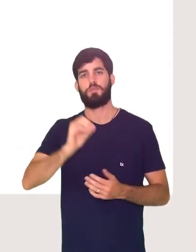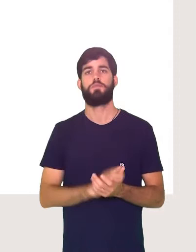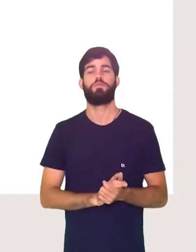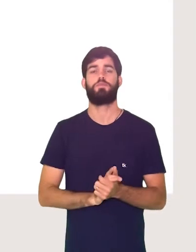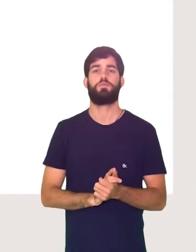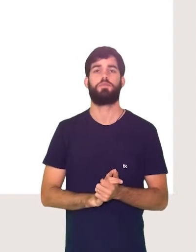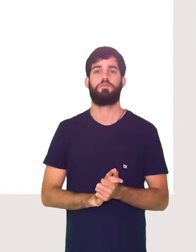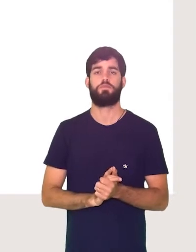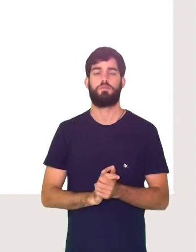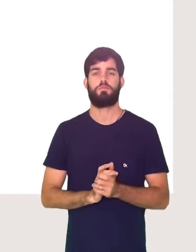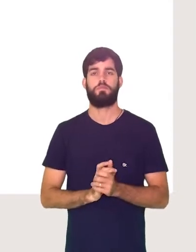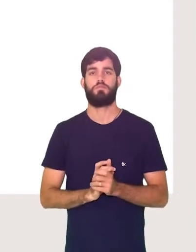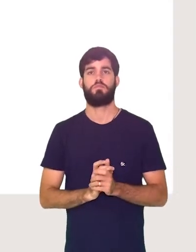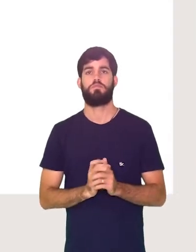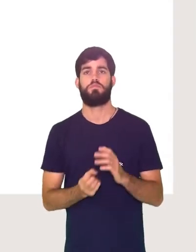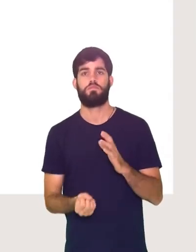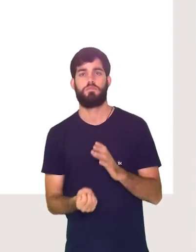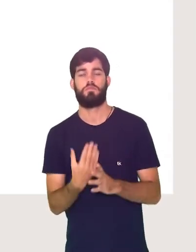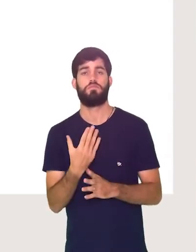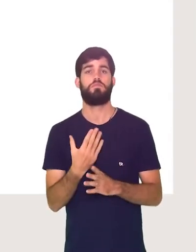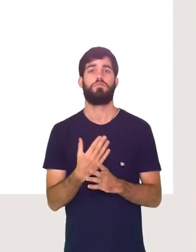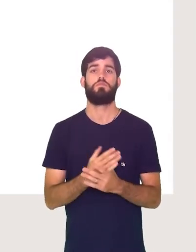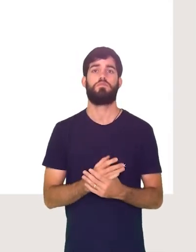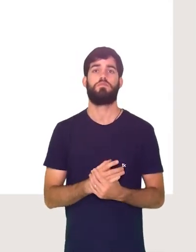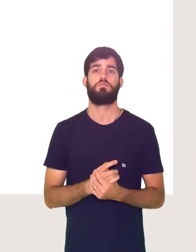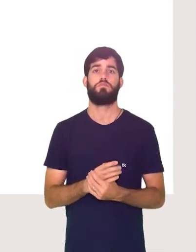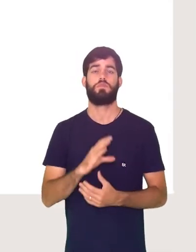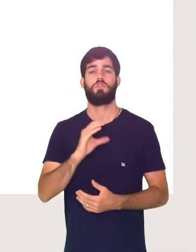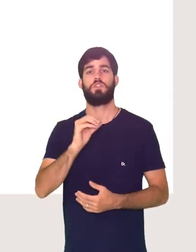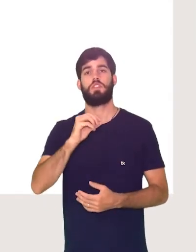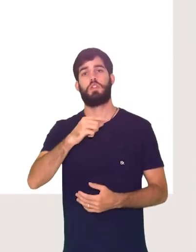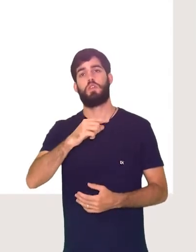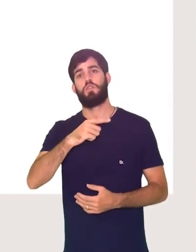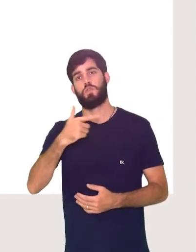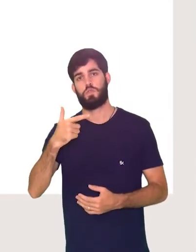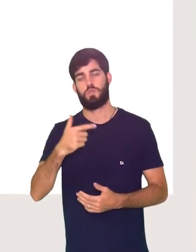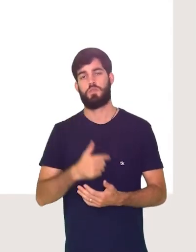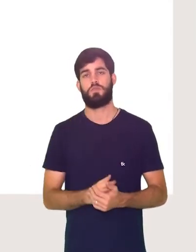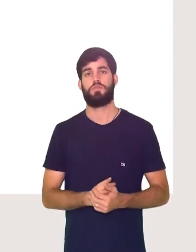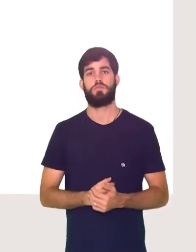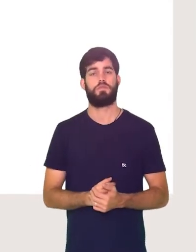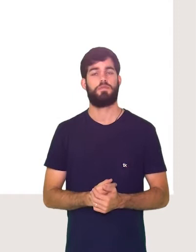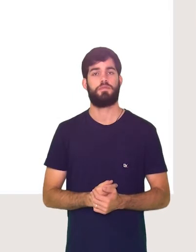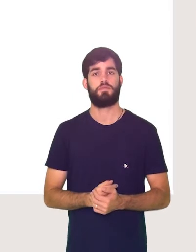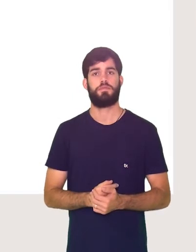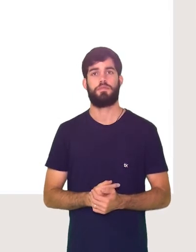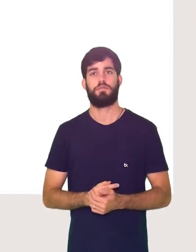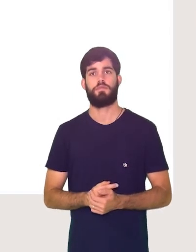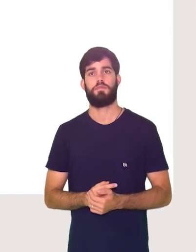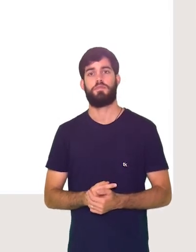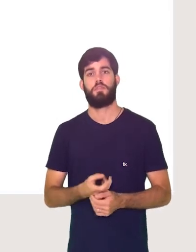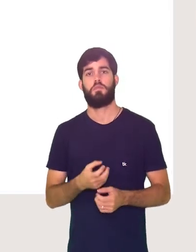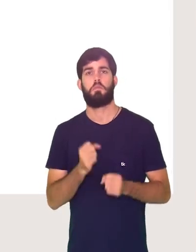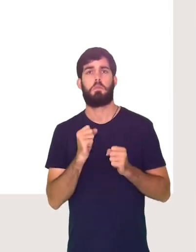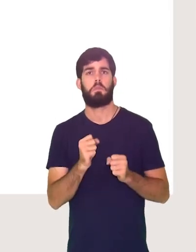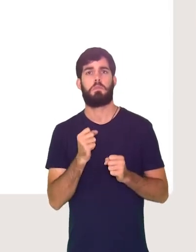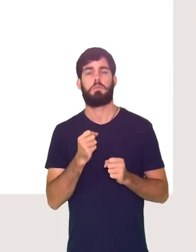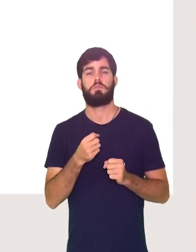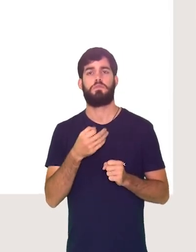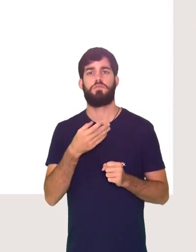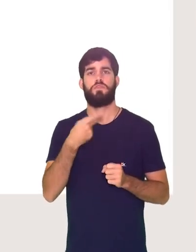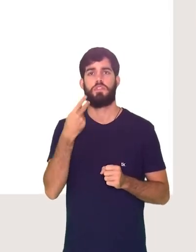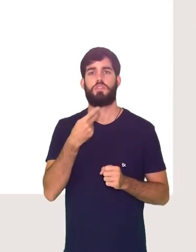compostos, como gás carbônico, CO2 e água. Acerca dessas substâncias, podemos afirmar,